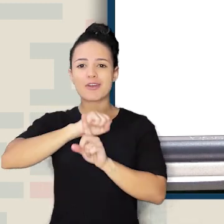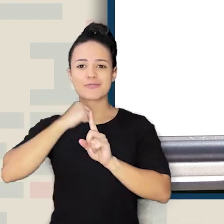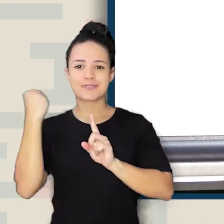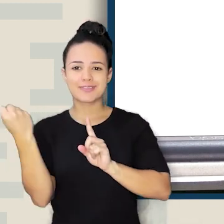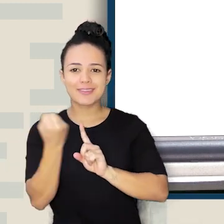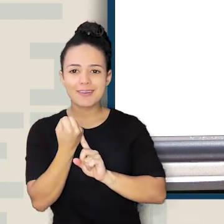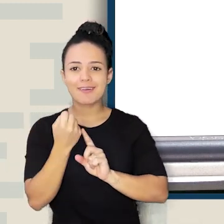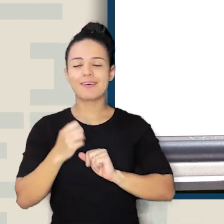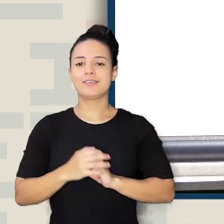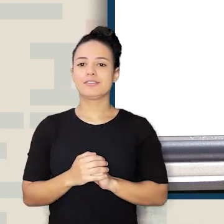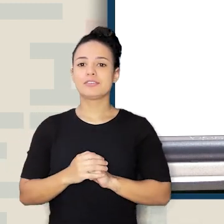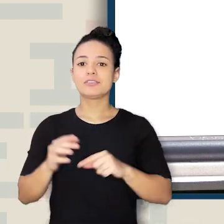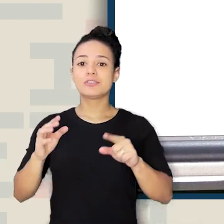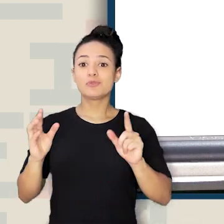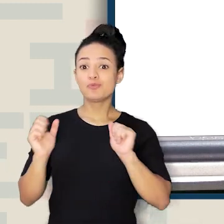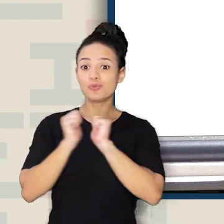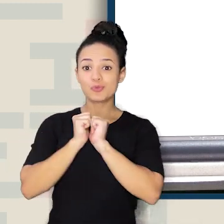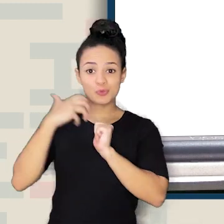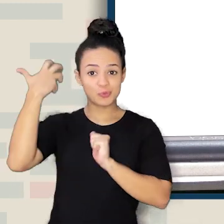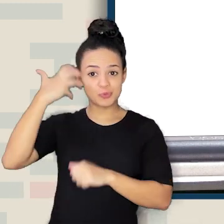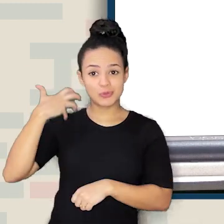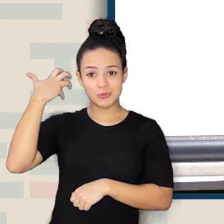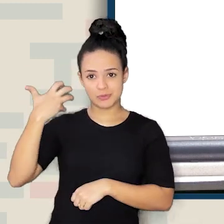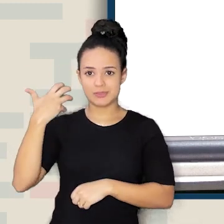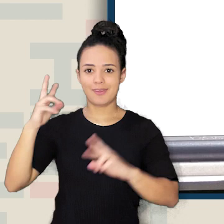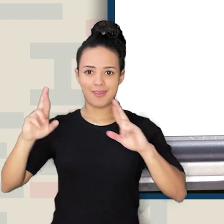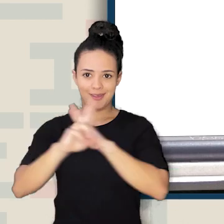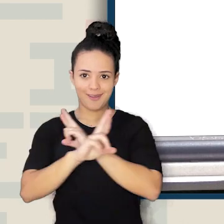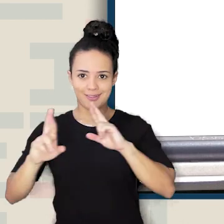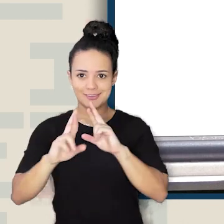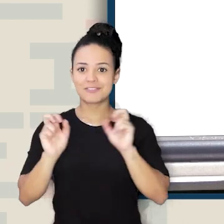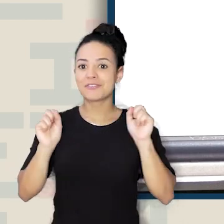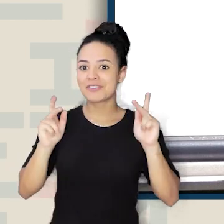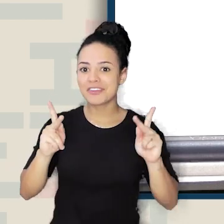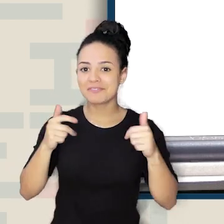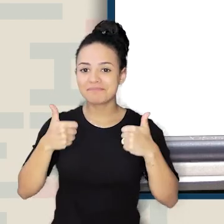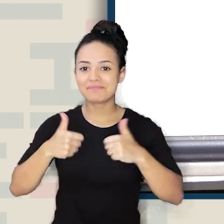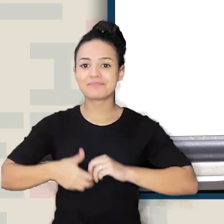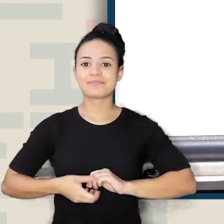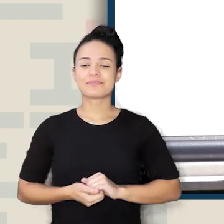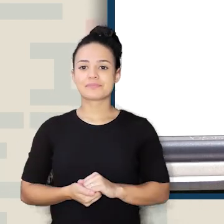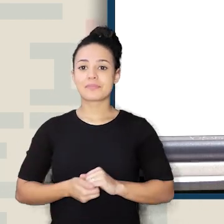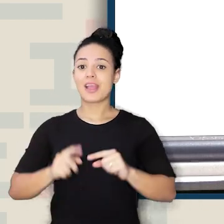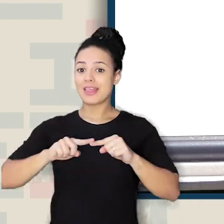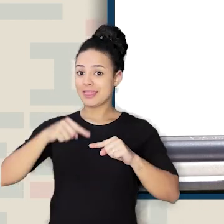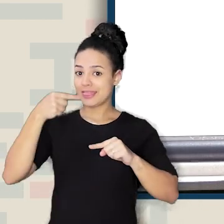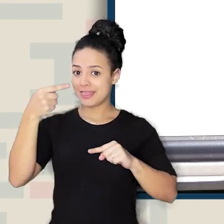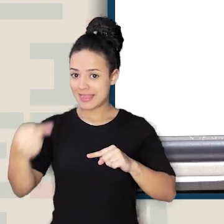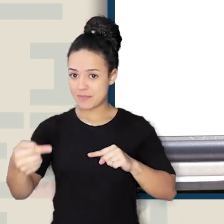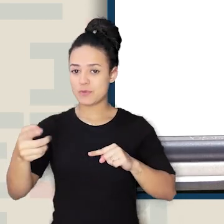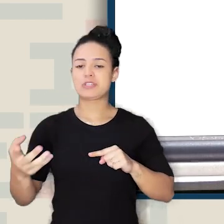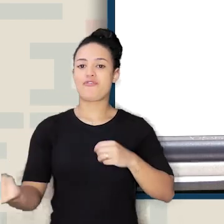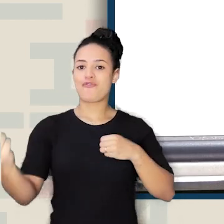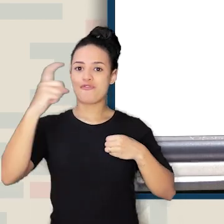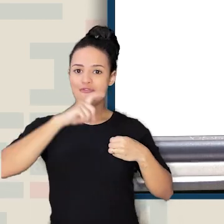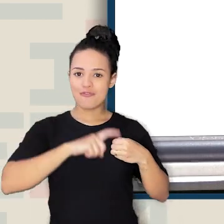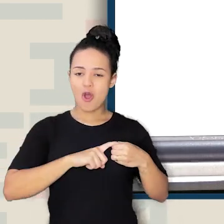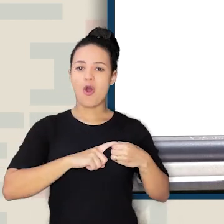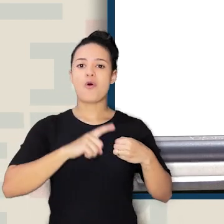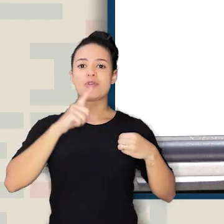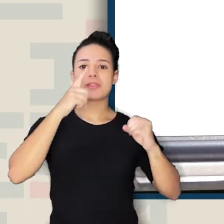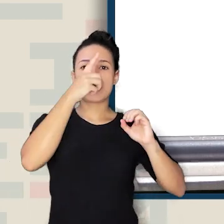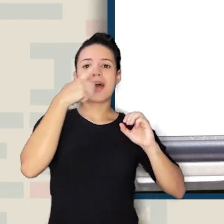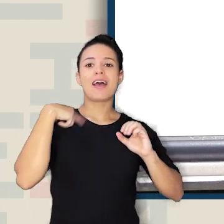e com a música em relação a isso, tá? Depois do vídeo a gente volta à transcrição e eu